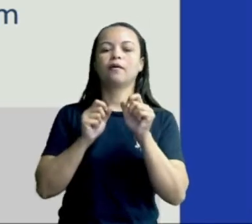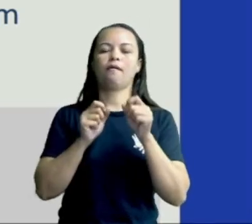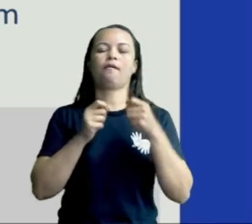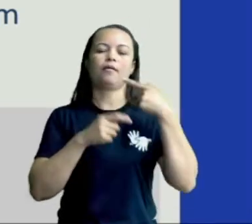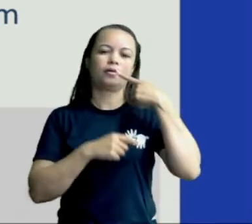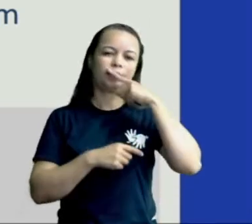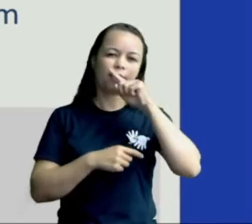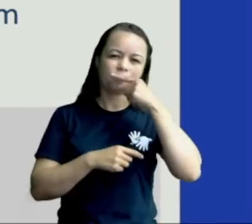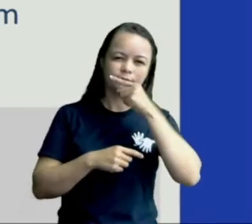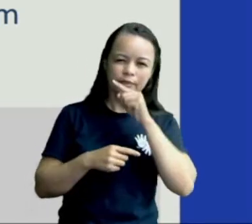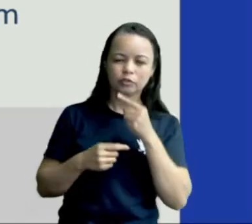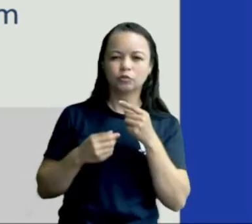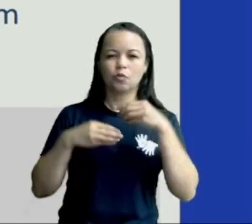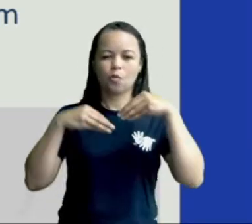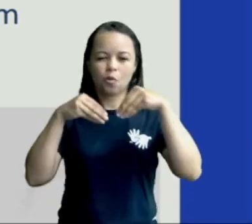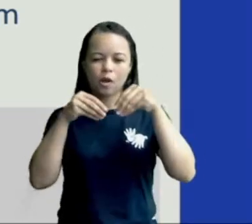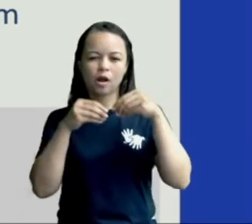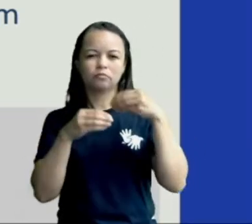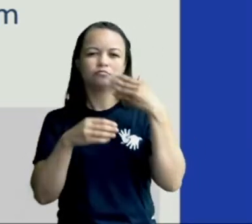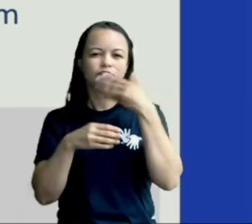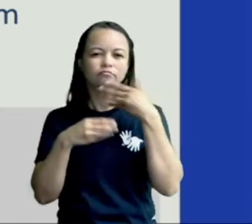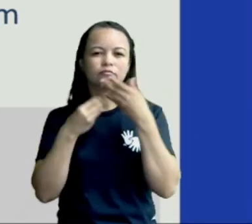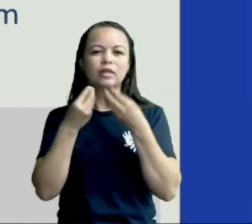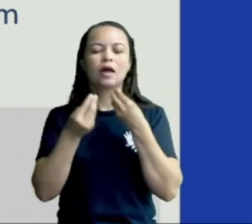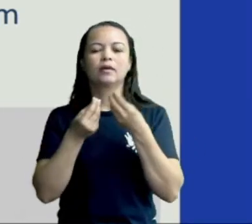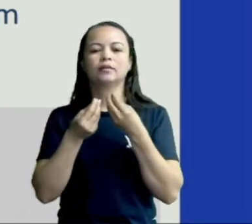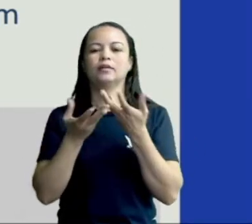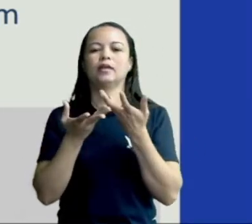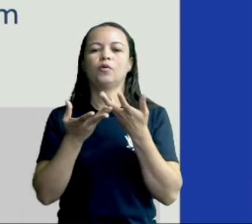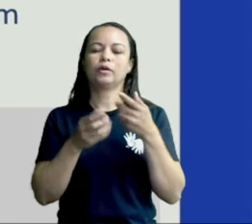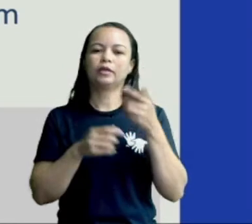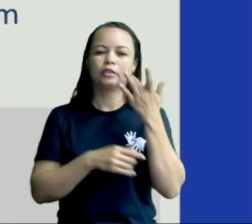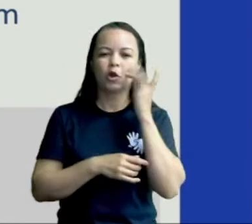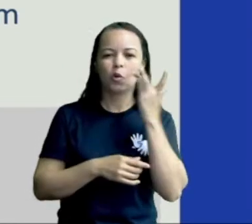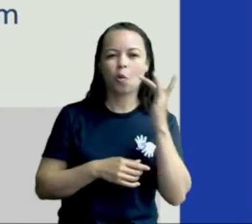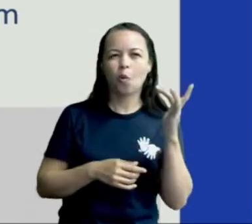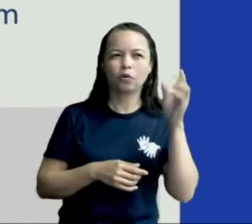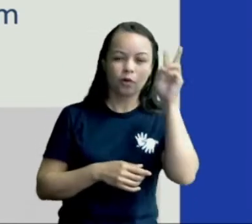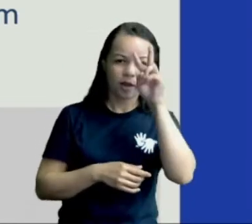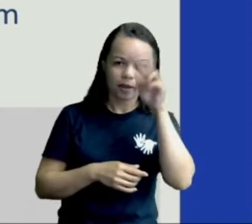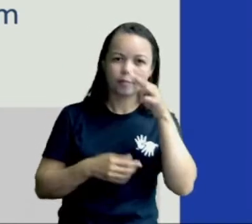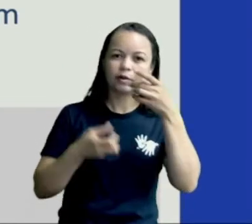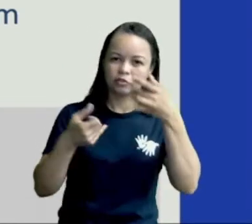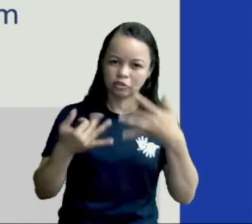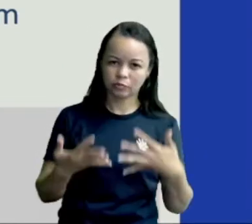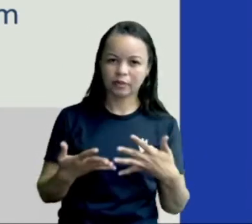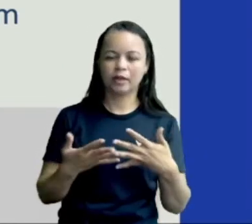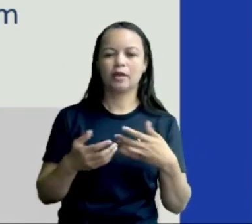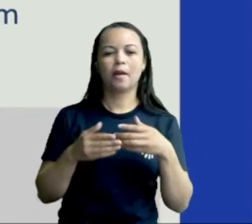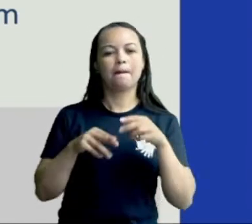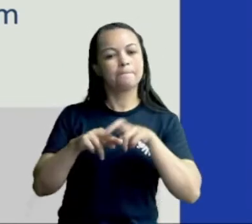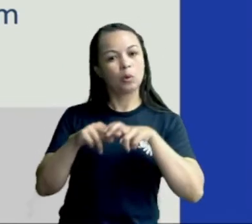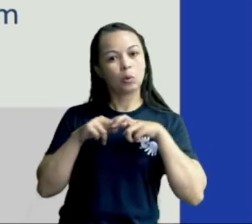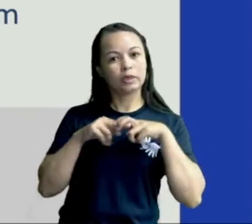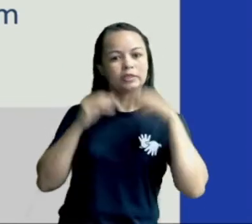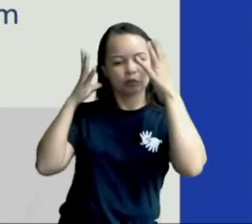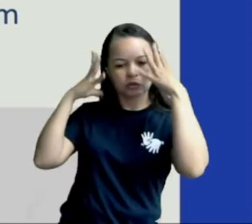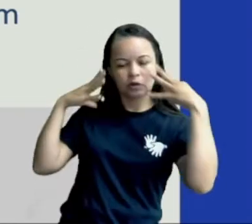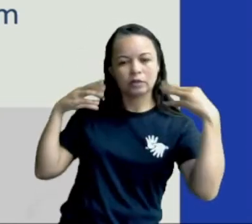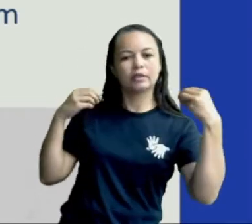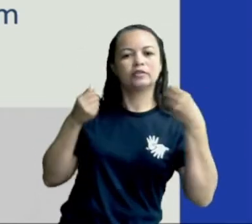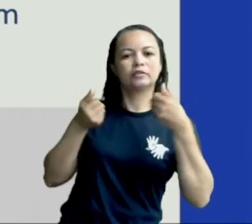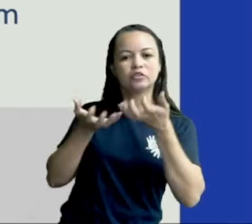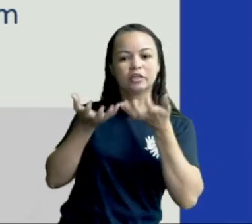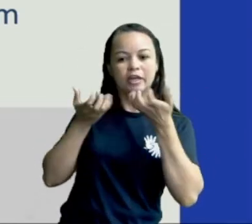Tinha cana-de-açúcar, tinha ouro, tinha muita coisa que os holandeses estavam de olho. Por isso que eles queriam ficar. Então, eles trouxeram para cá